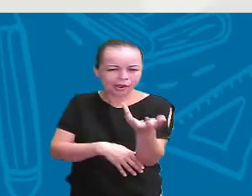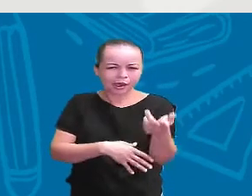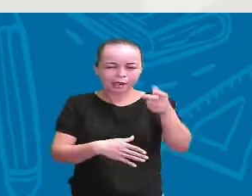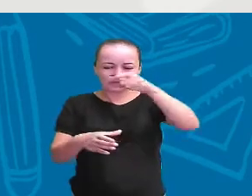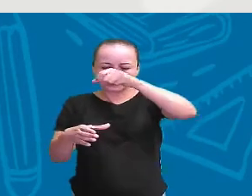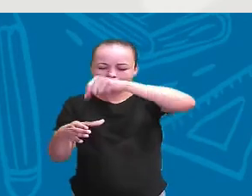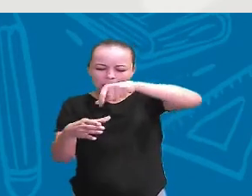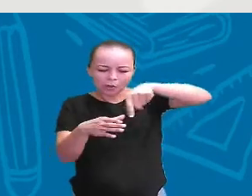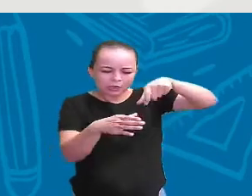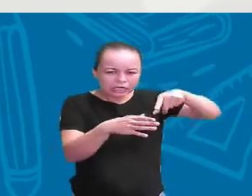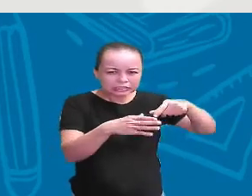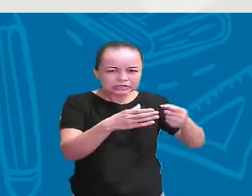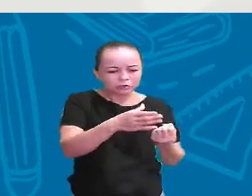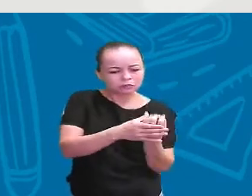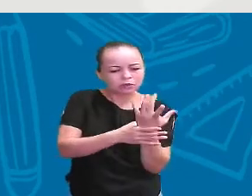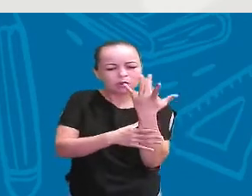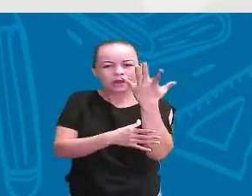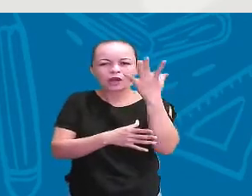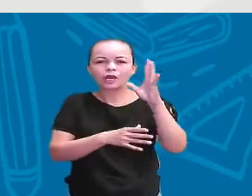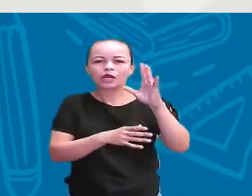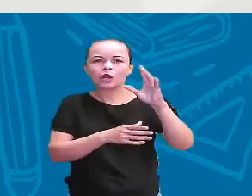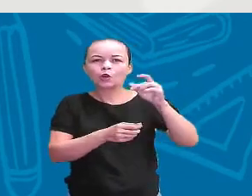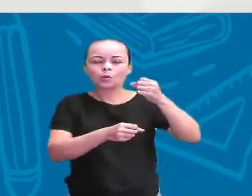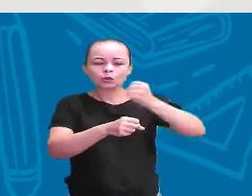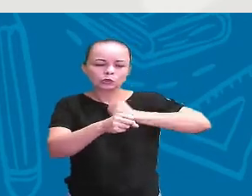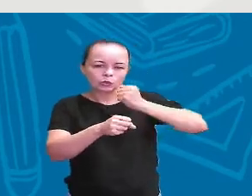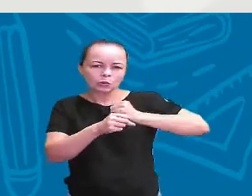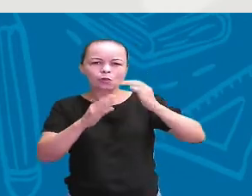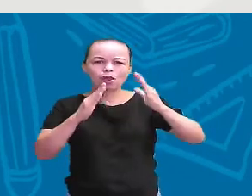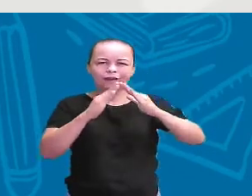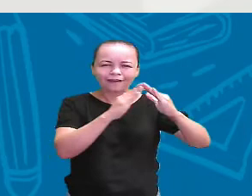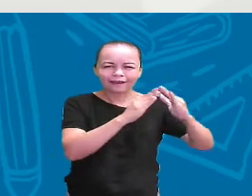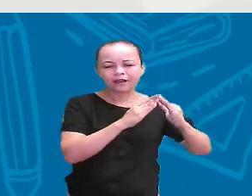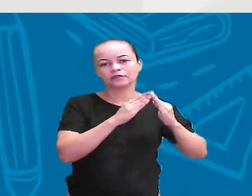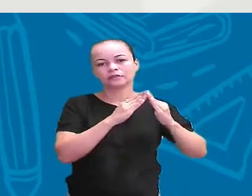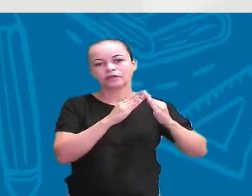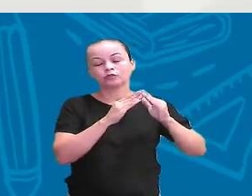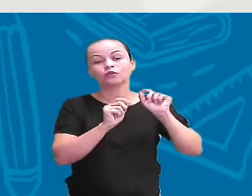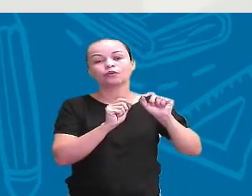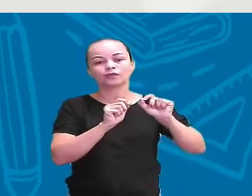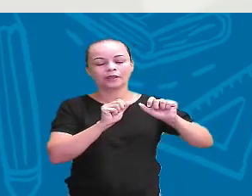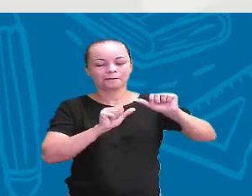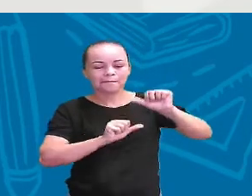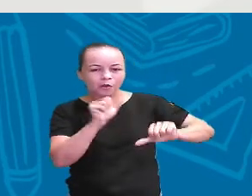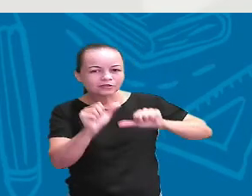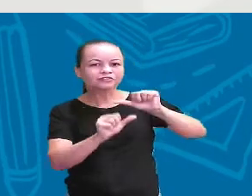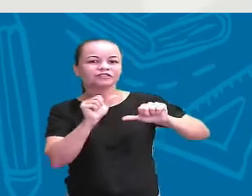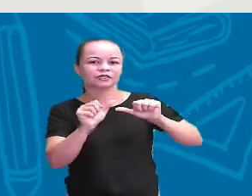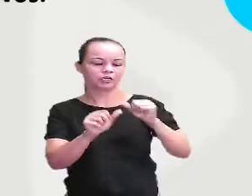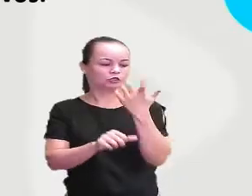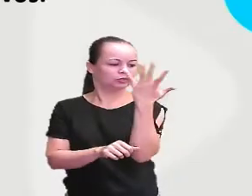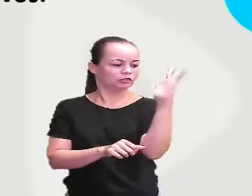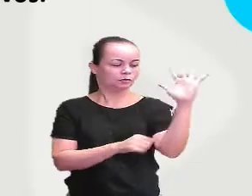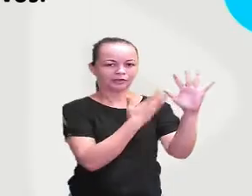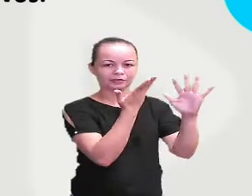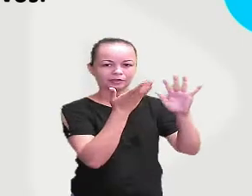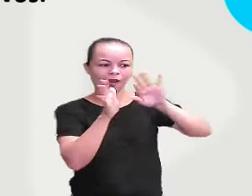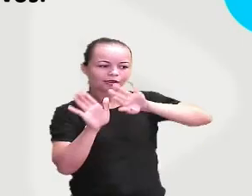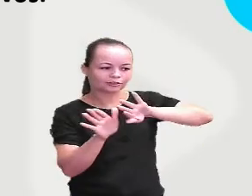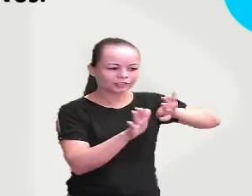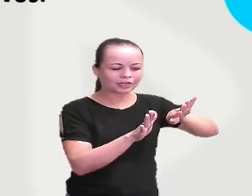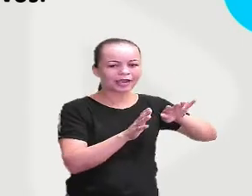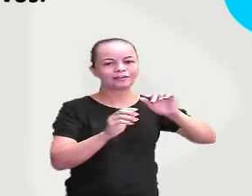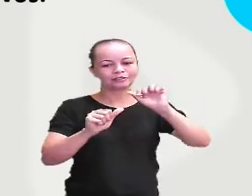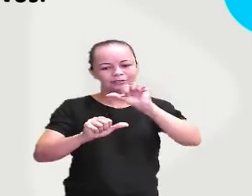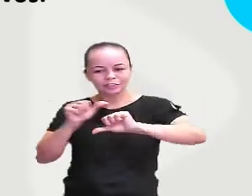uma casa, eu estou modificando aquela minha paisagem, tá certo? Mas também